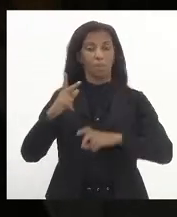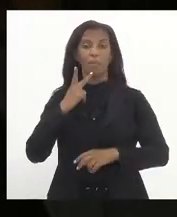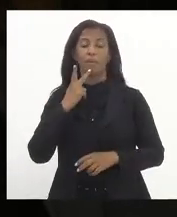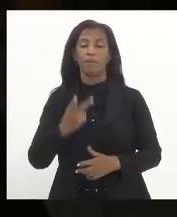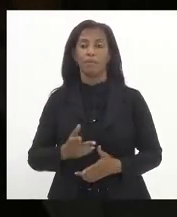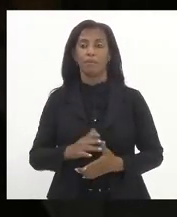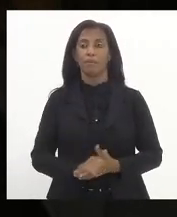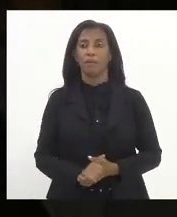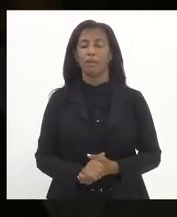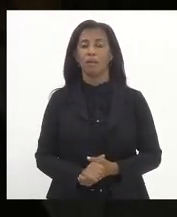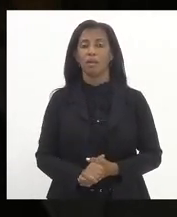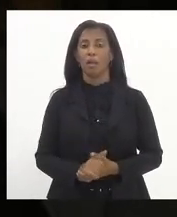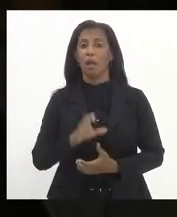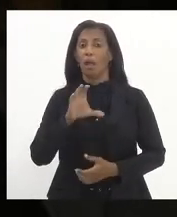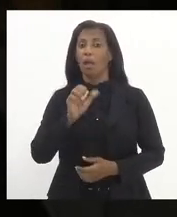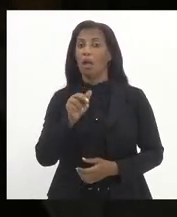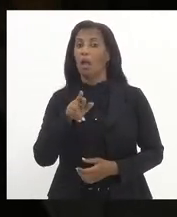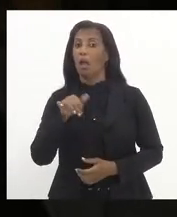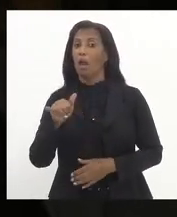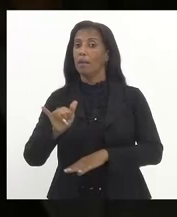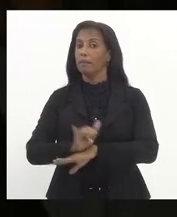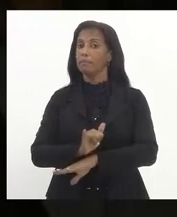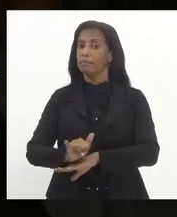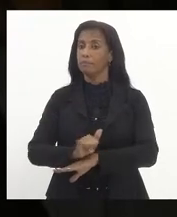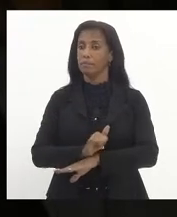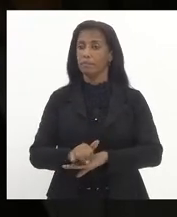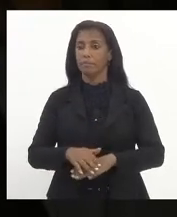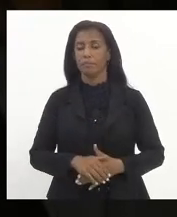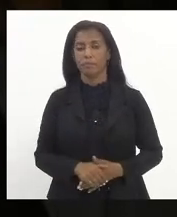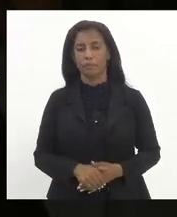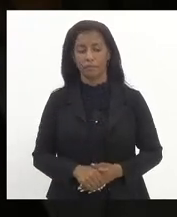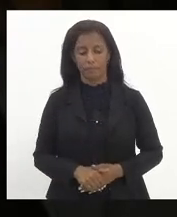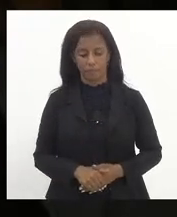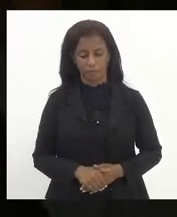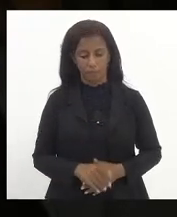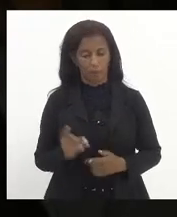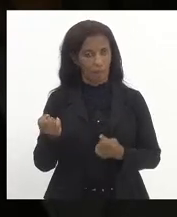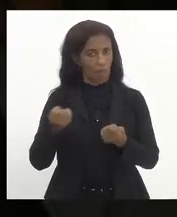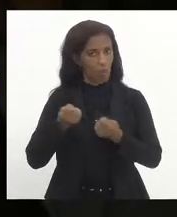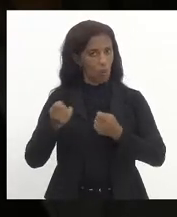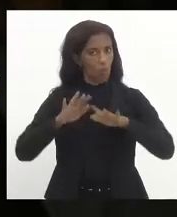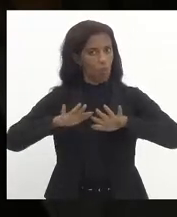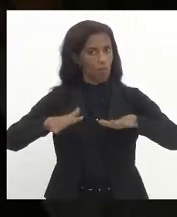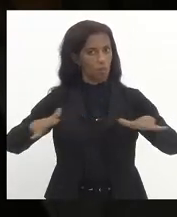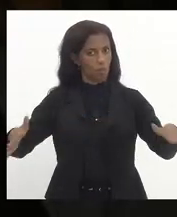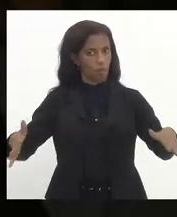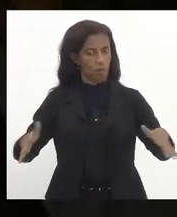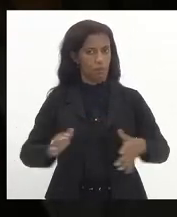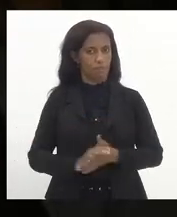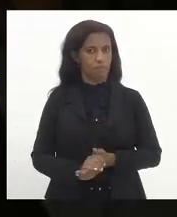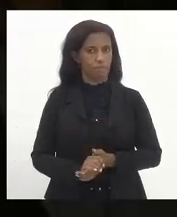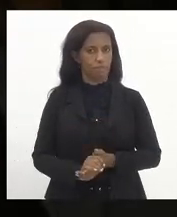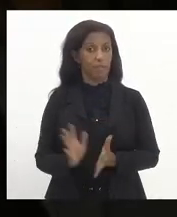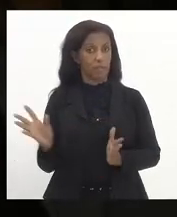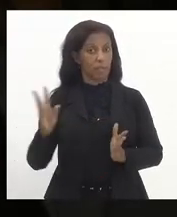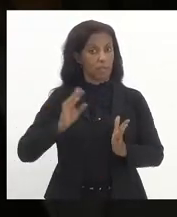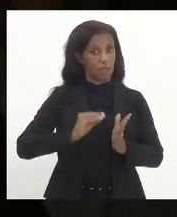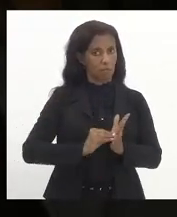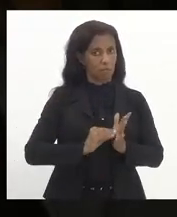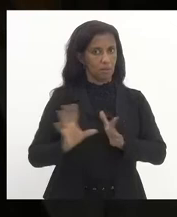falar do caráter estratégico da economia do mar, né, que se insere nesse contexto,